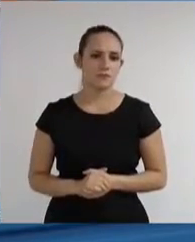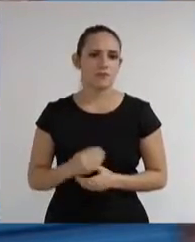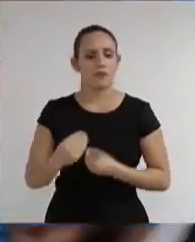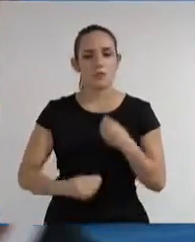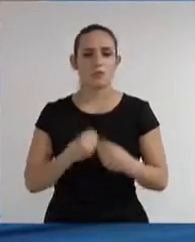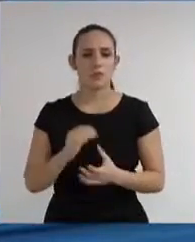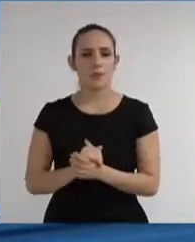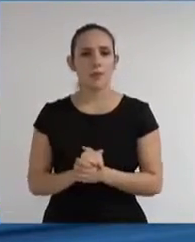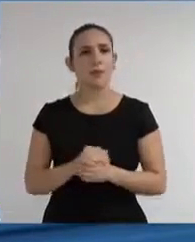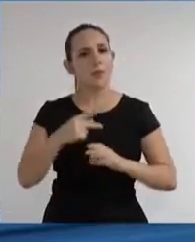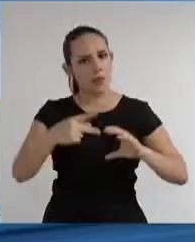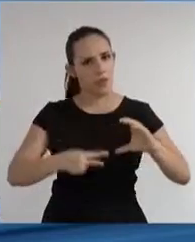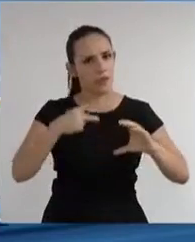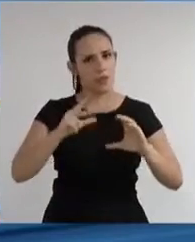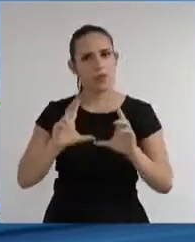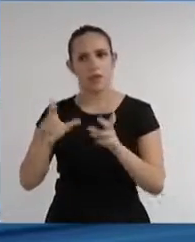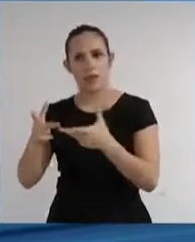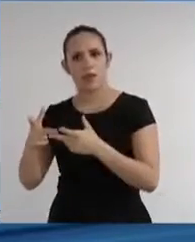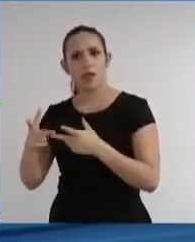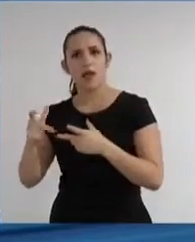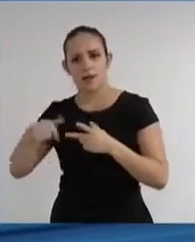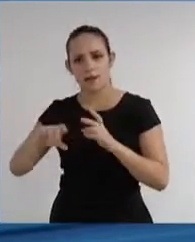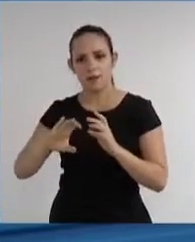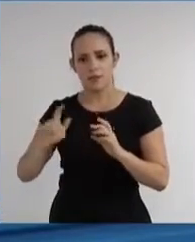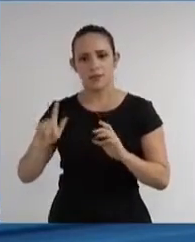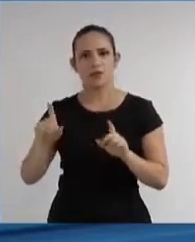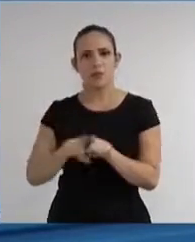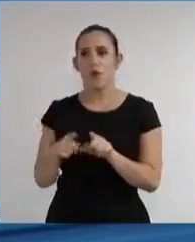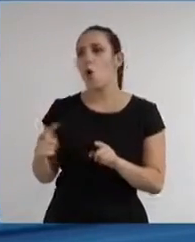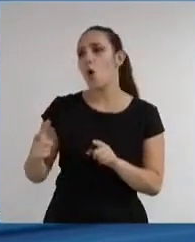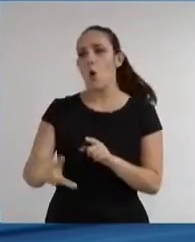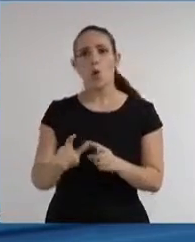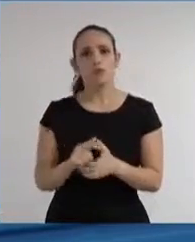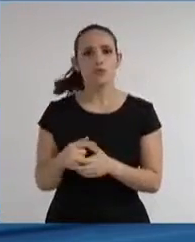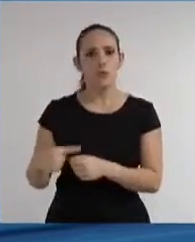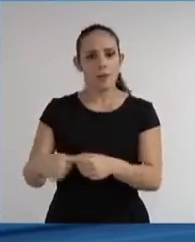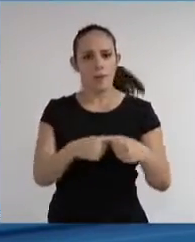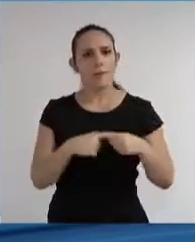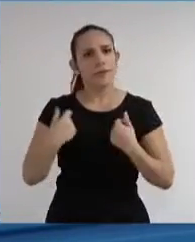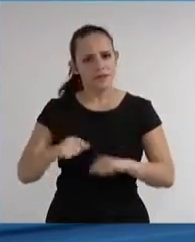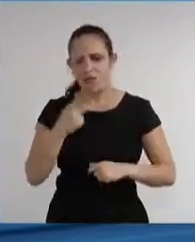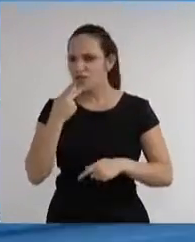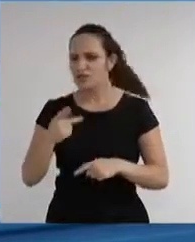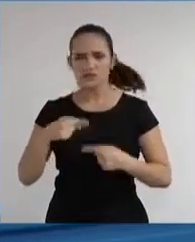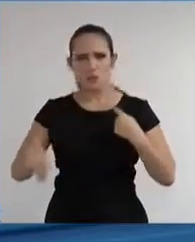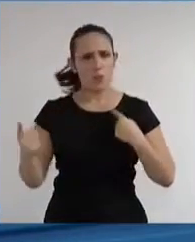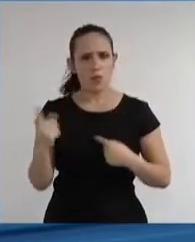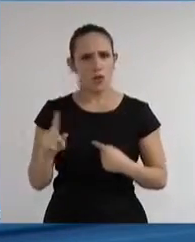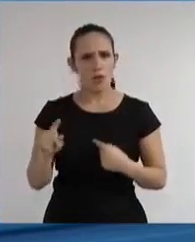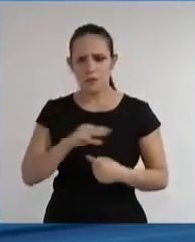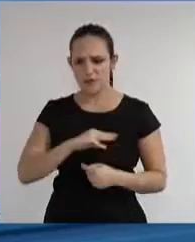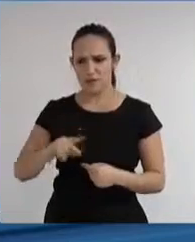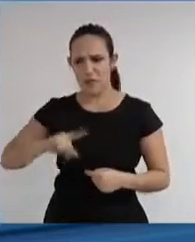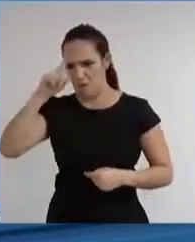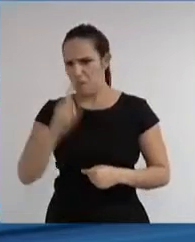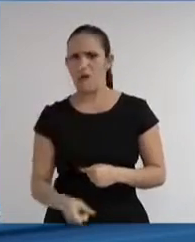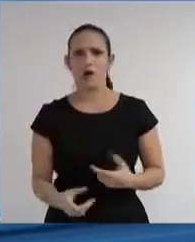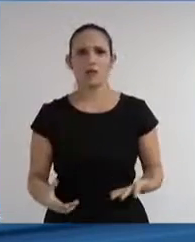outras demais 78 câmaras municipais do Mato Grosso do Sul têm que se posicionar a respeito disso.